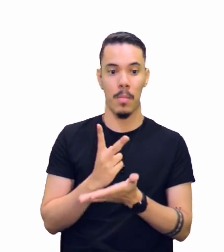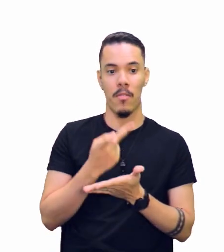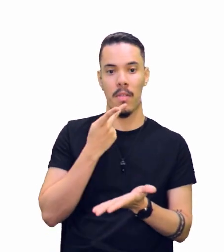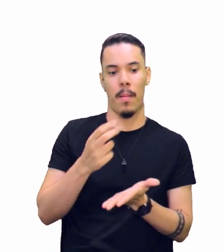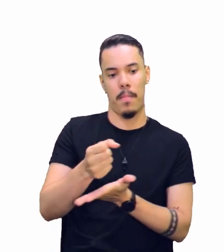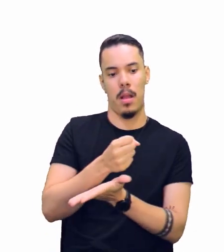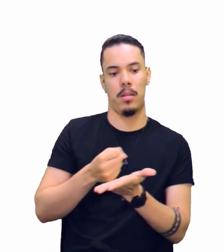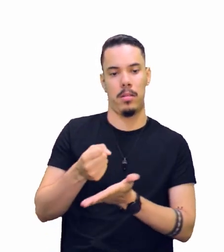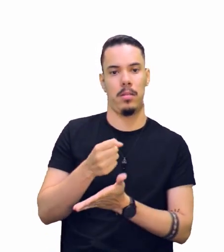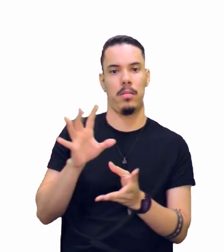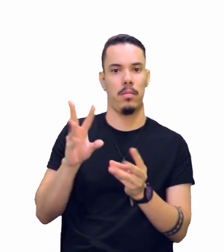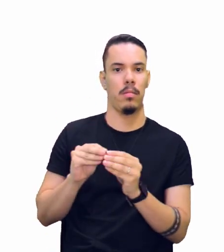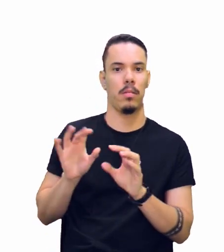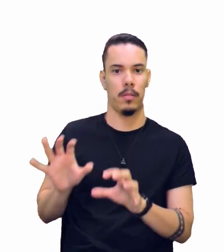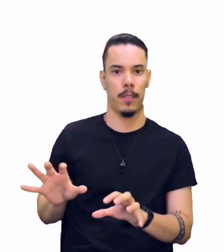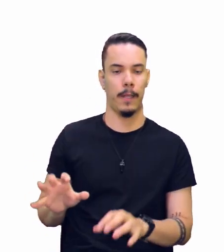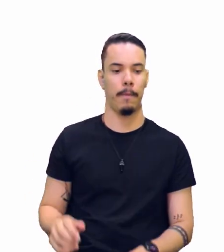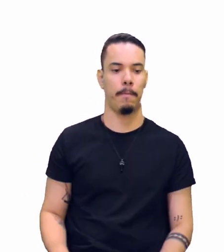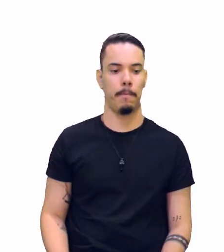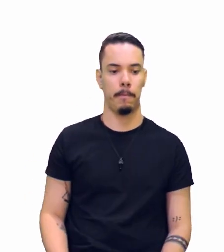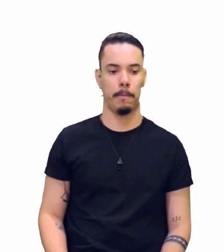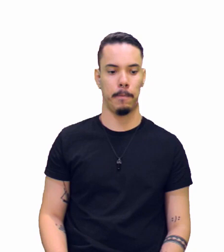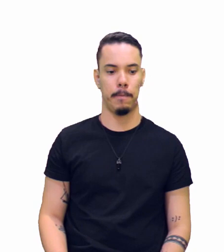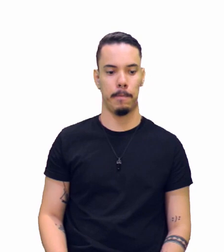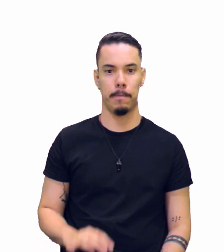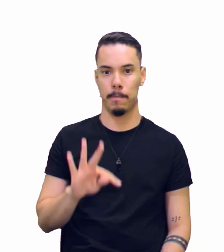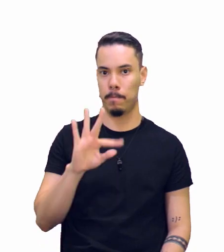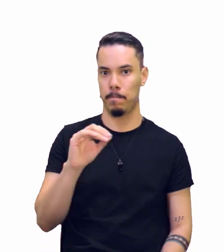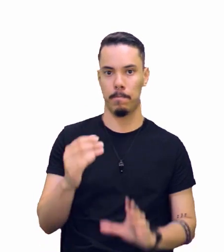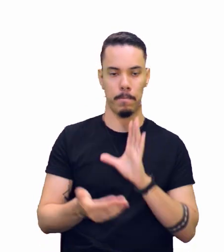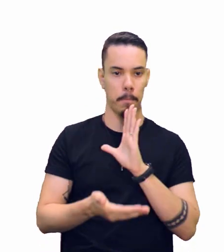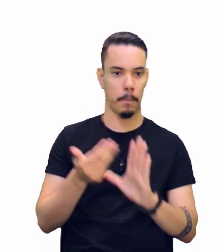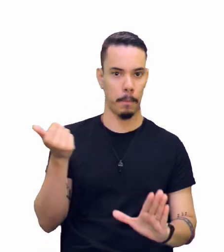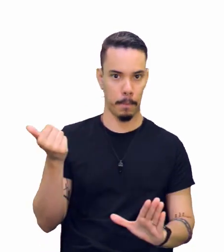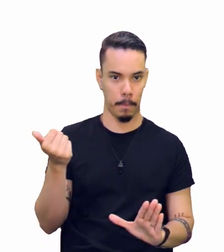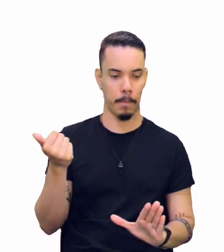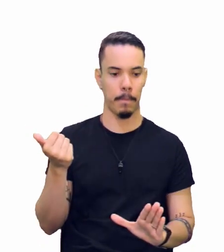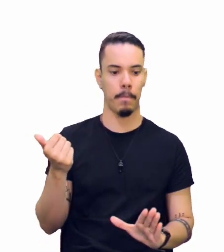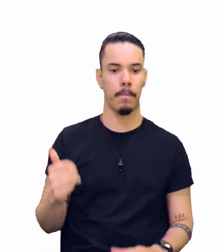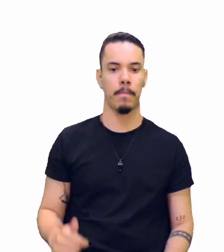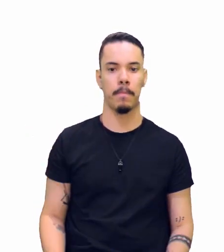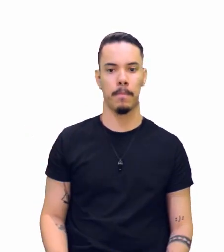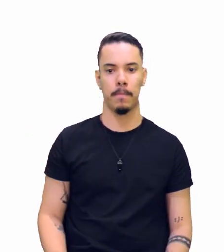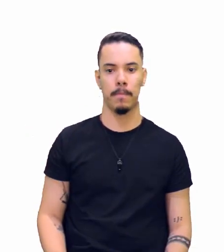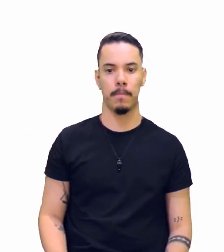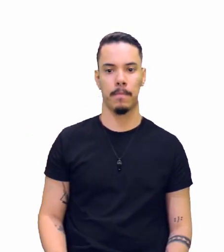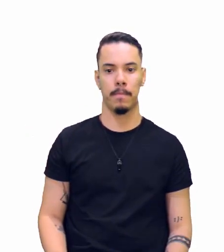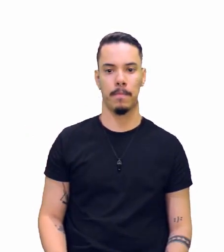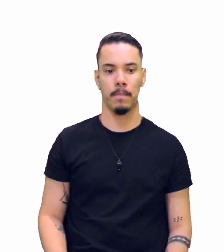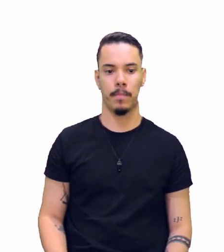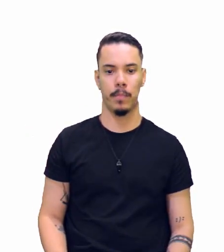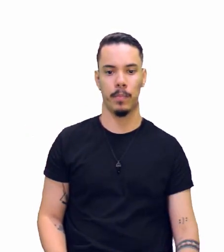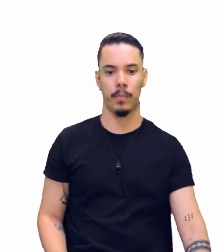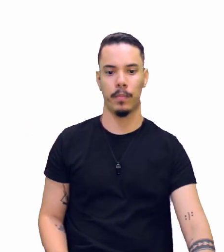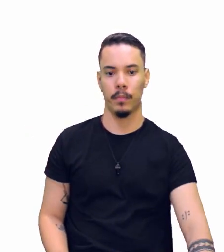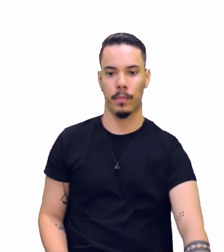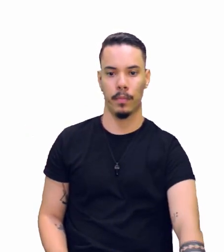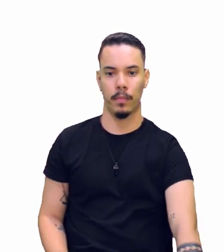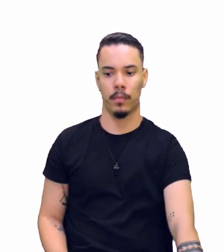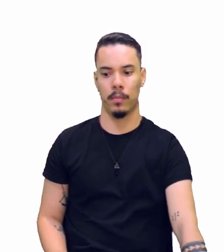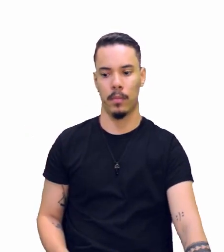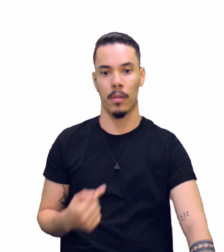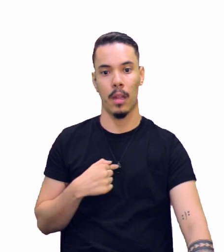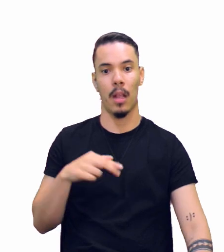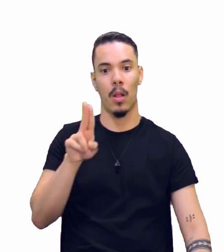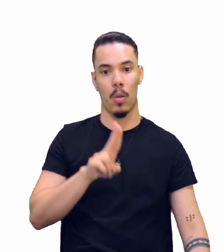é isso. Sem o to, é porque o to não vai. Passa para lá conjugado, sem o to, e eu uso o